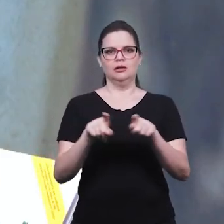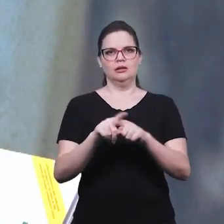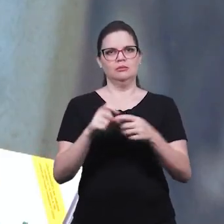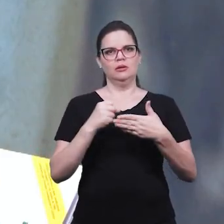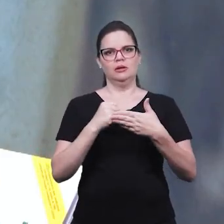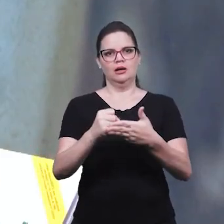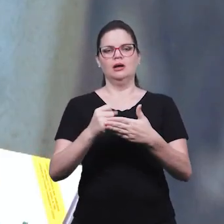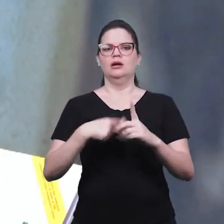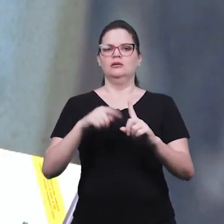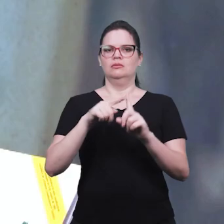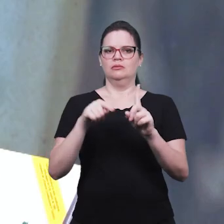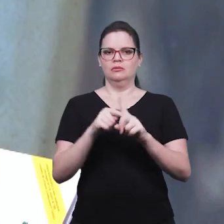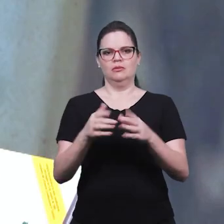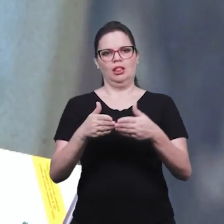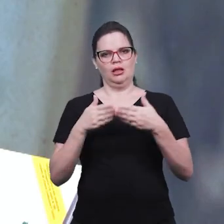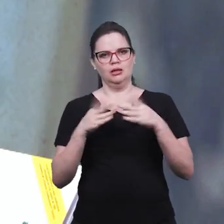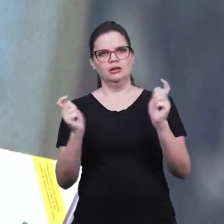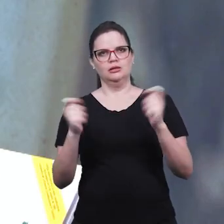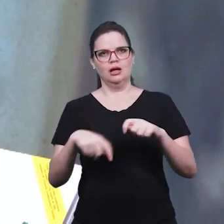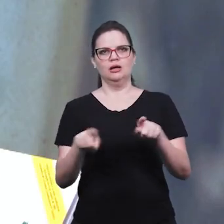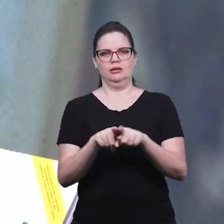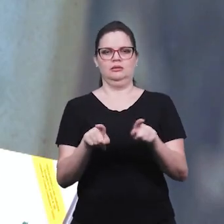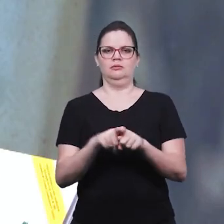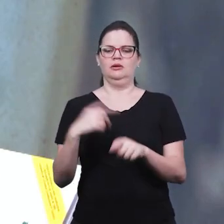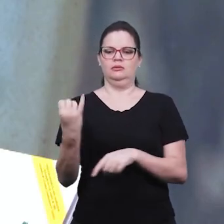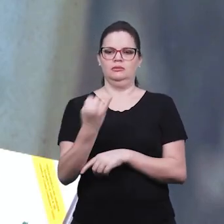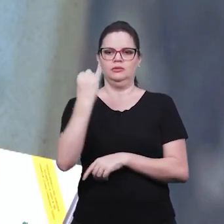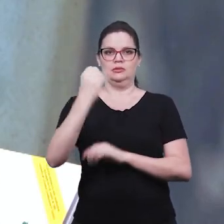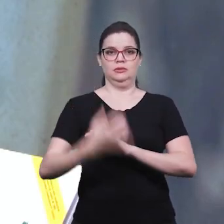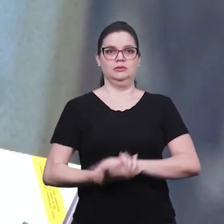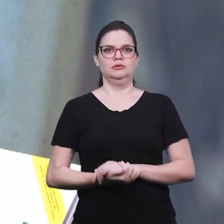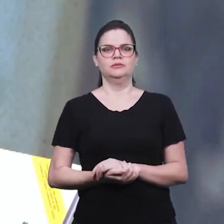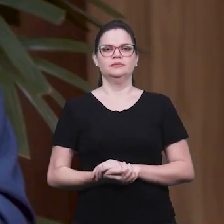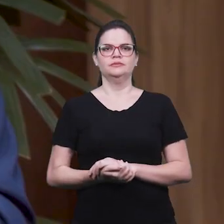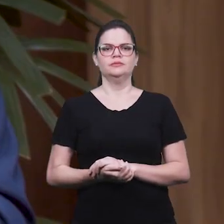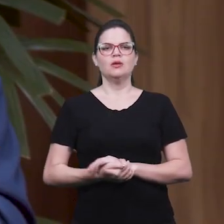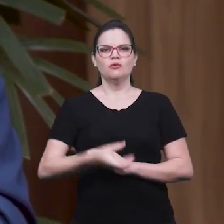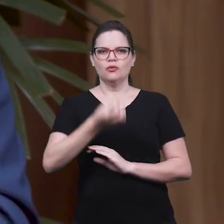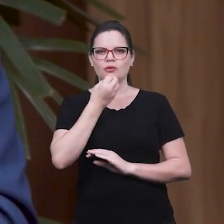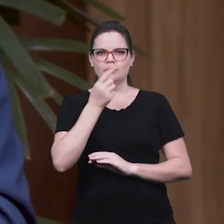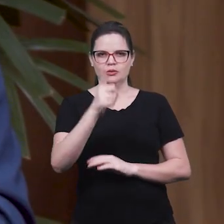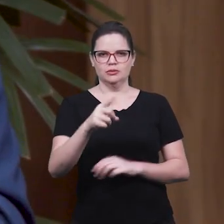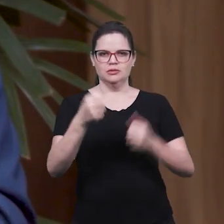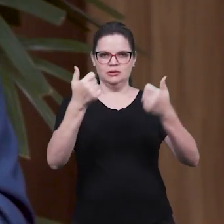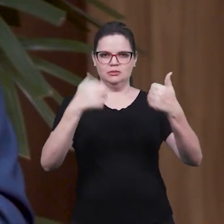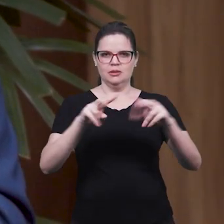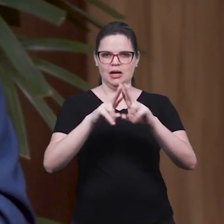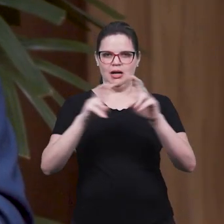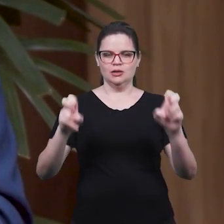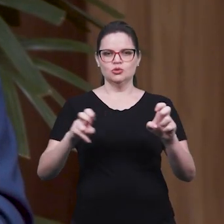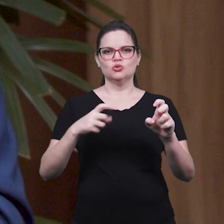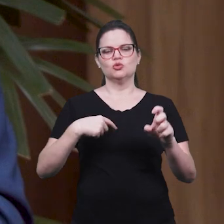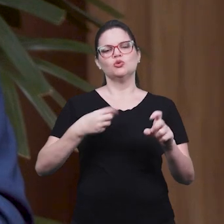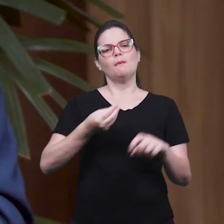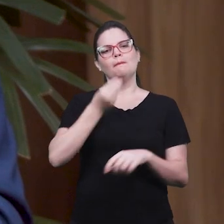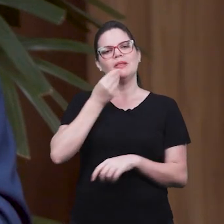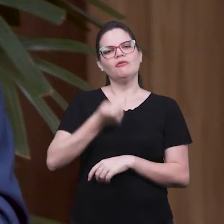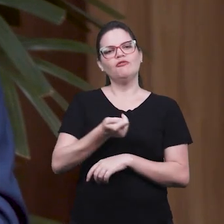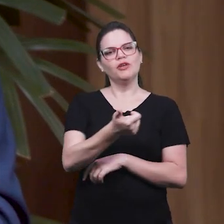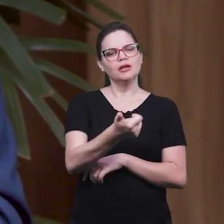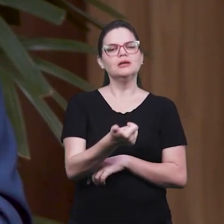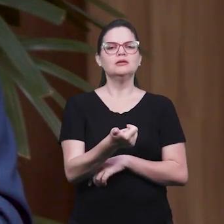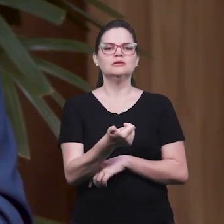E auxílios também, licença maternidade, isso também é muito importante. Doutora Juliana, foi até bom a senhora citar, né, acerca